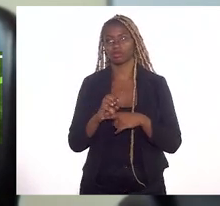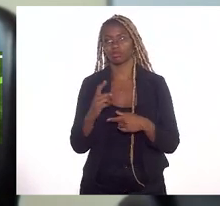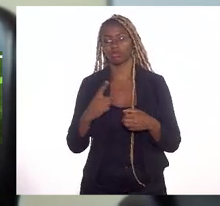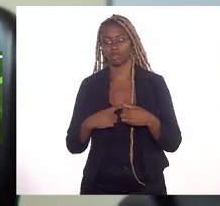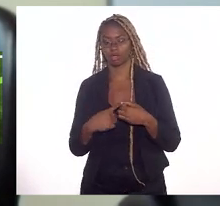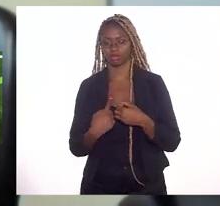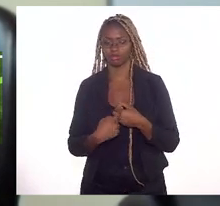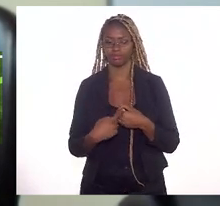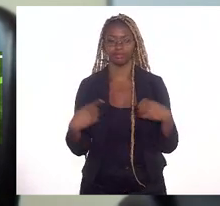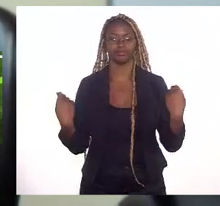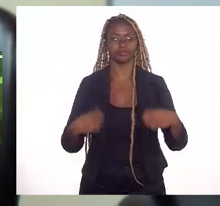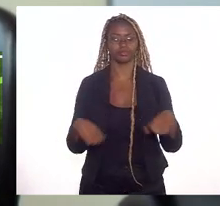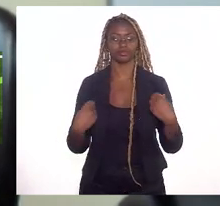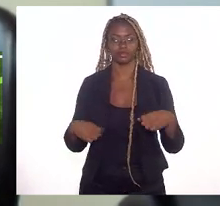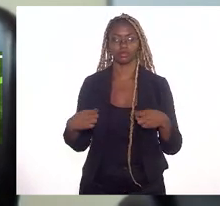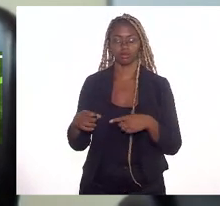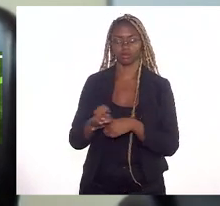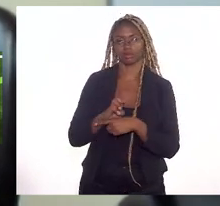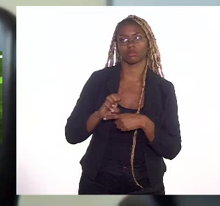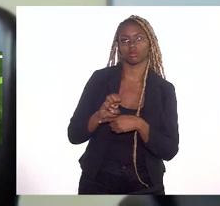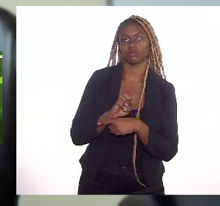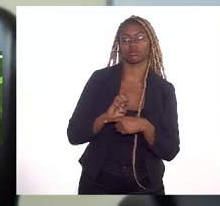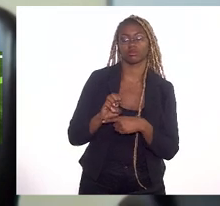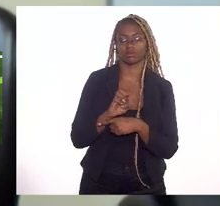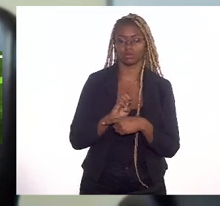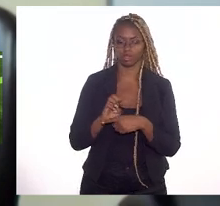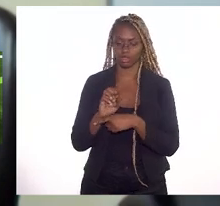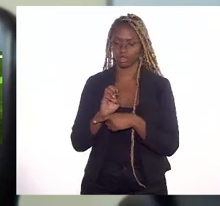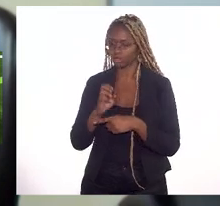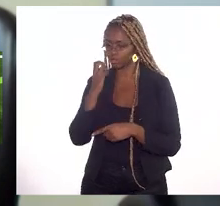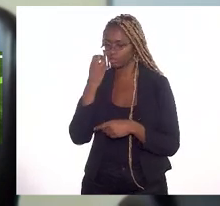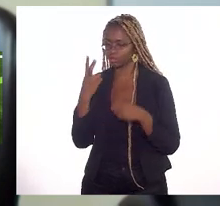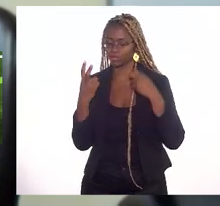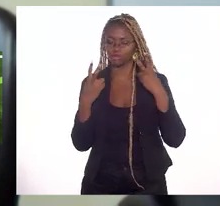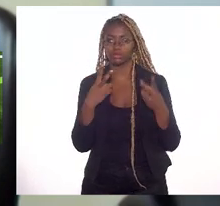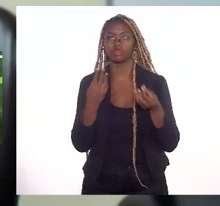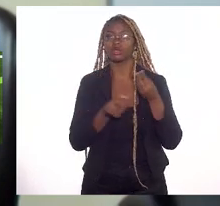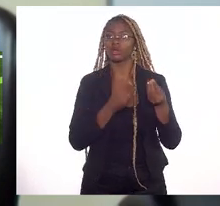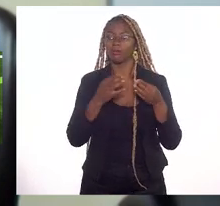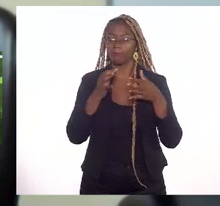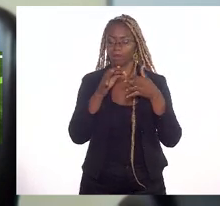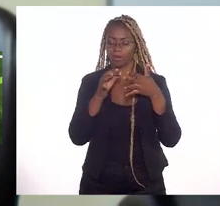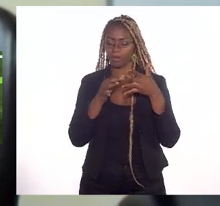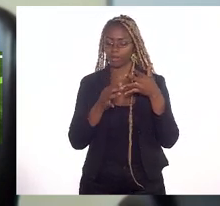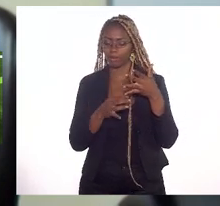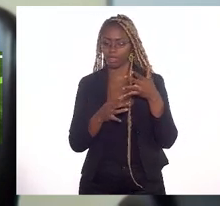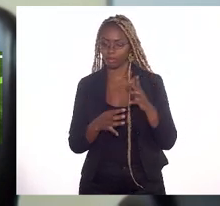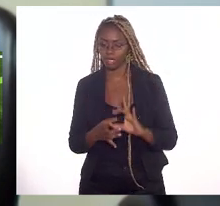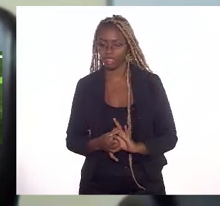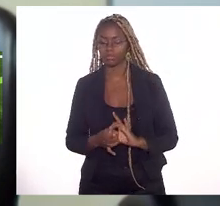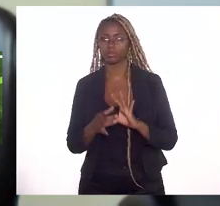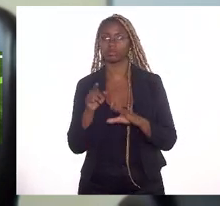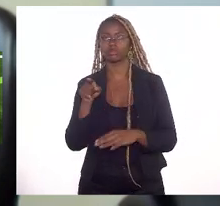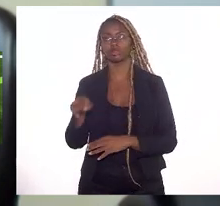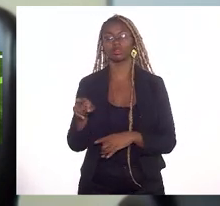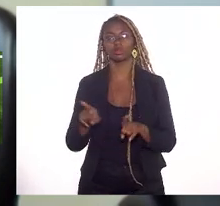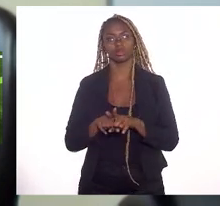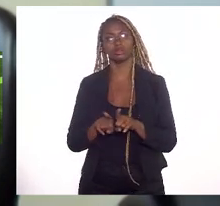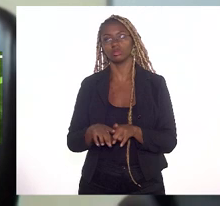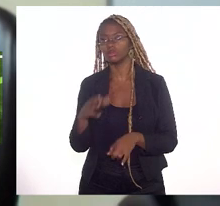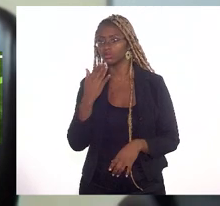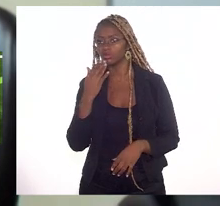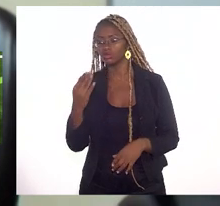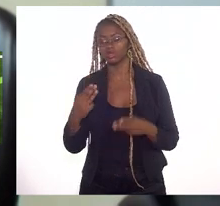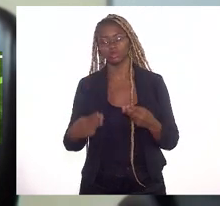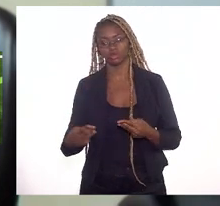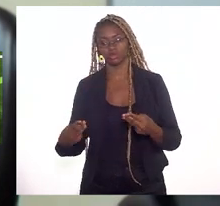Então, é preciso que o Estado busque quais são os critérios para fazer essa habilitação e faça solicitação ao